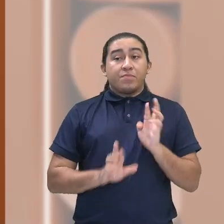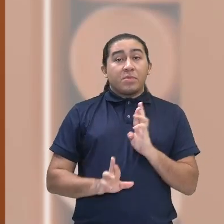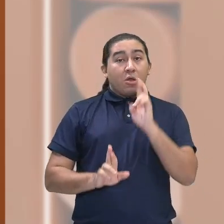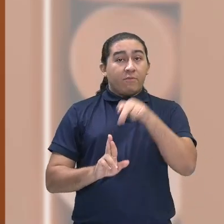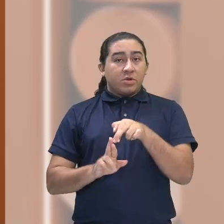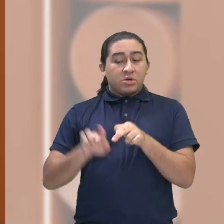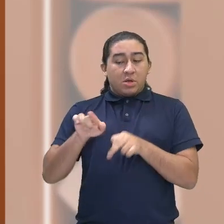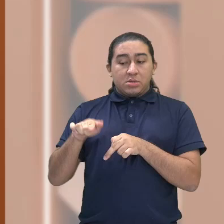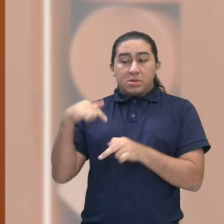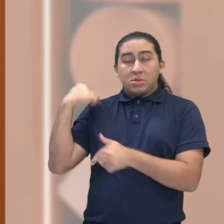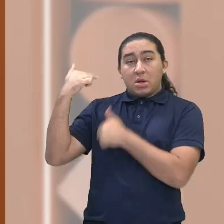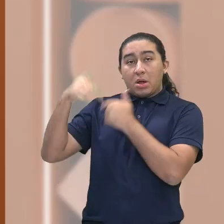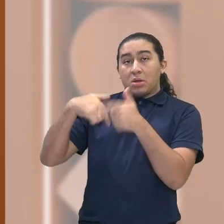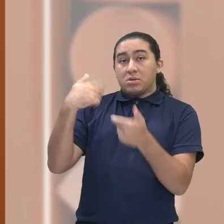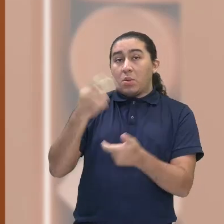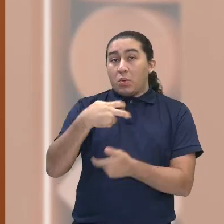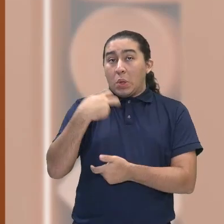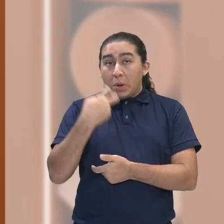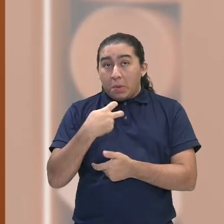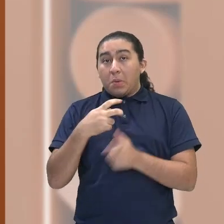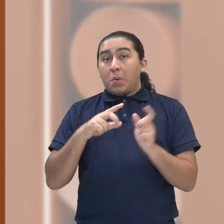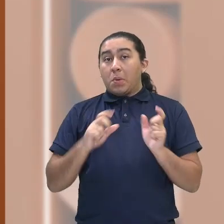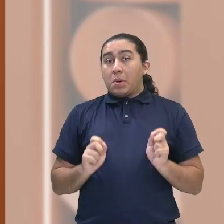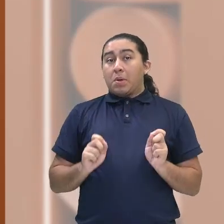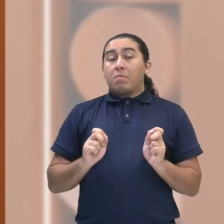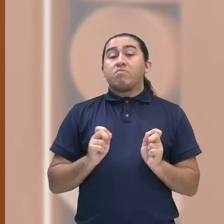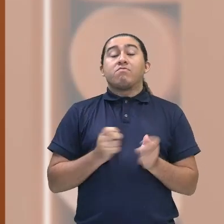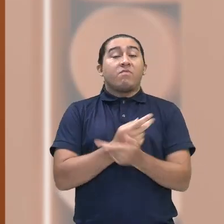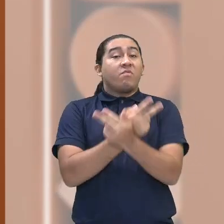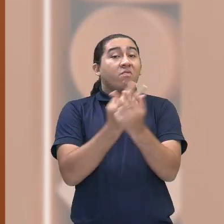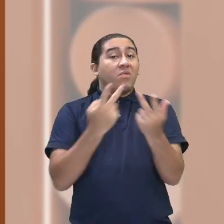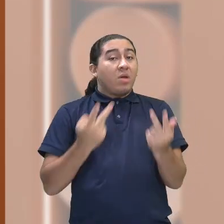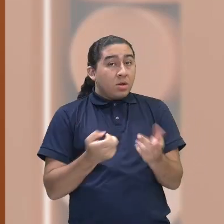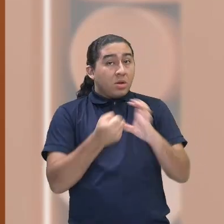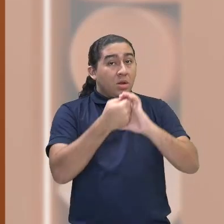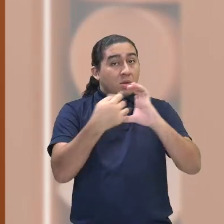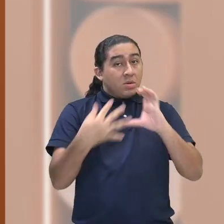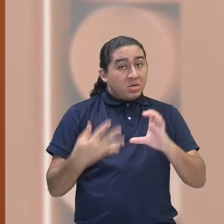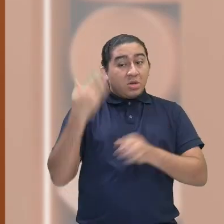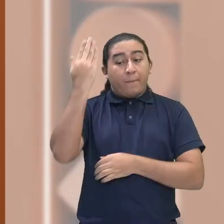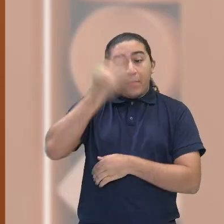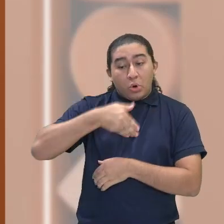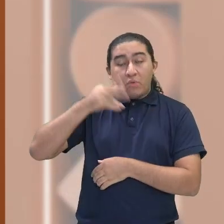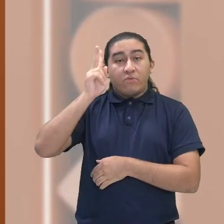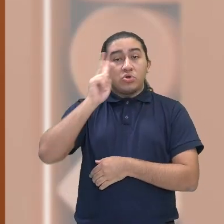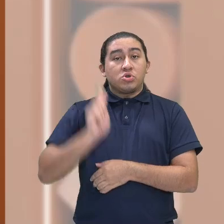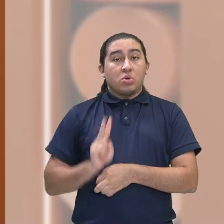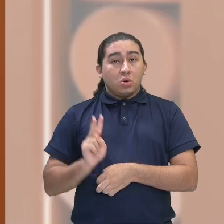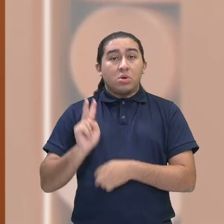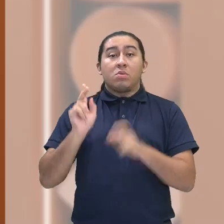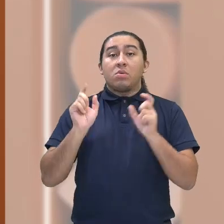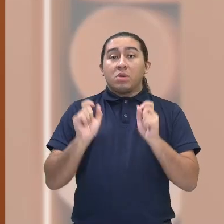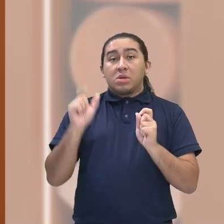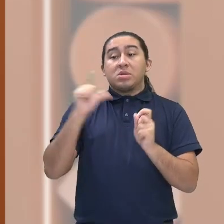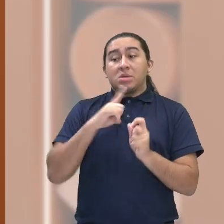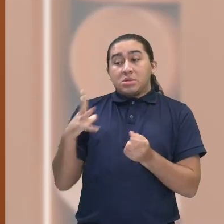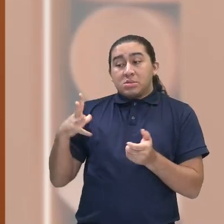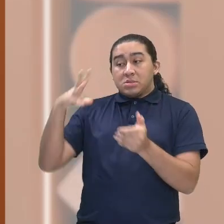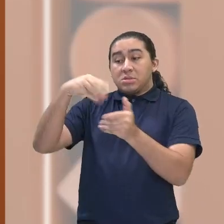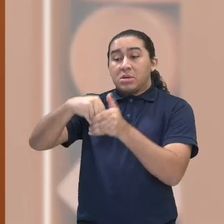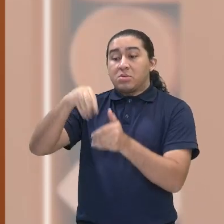tradições orais, muitos elementos e vestígios históricos estão contidos